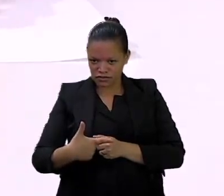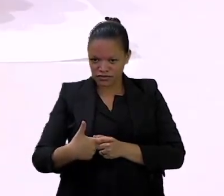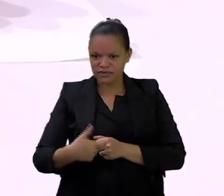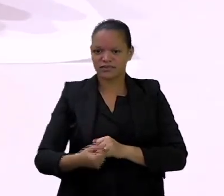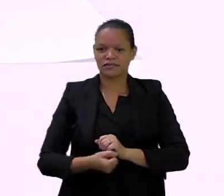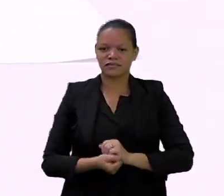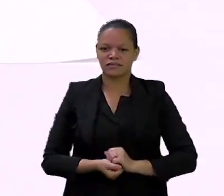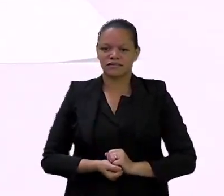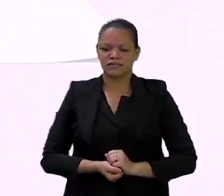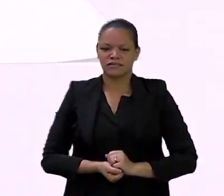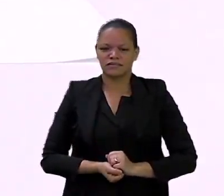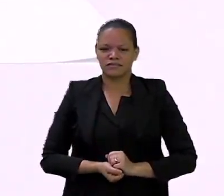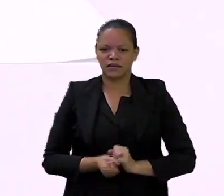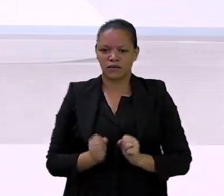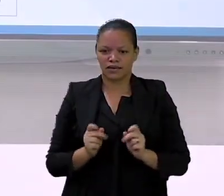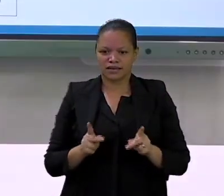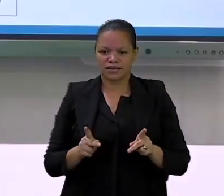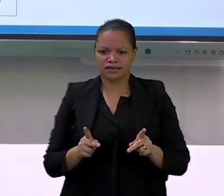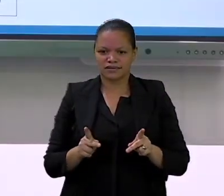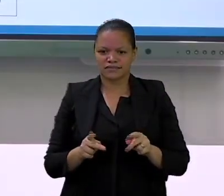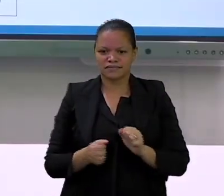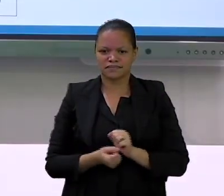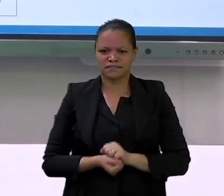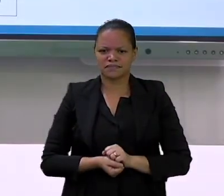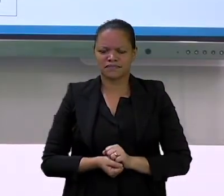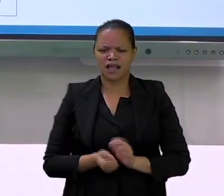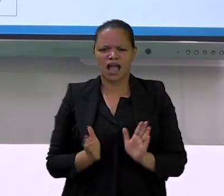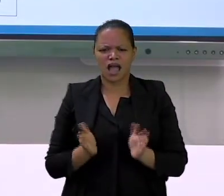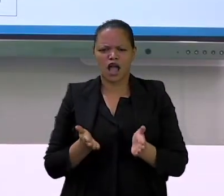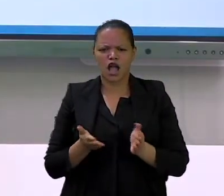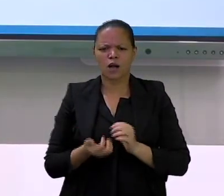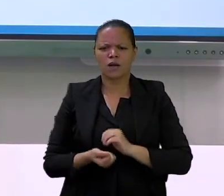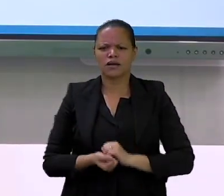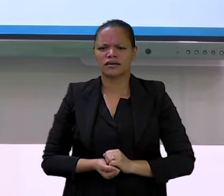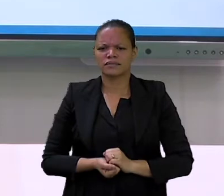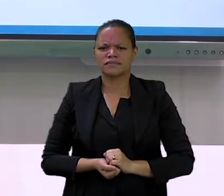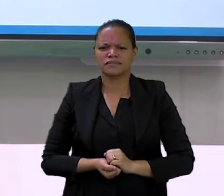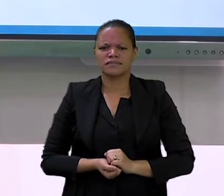2, ok? Vamos lá.